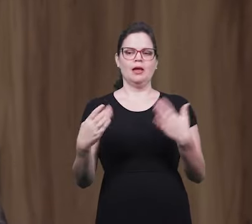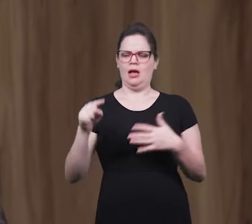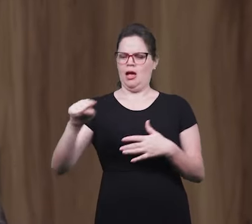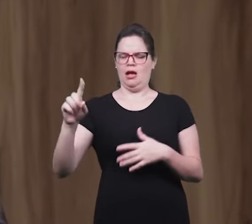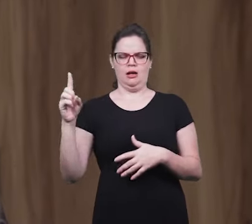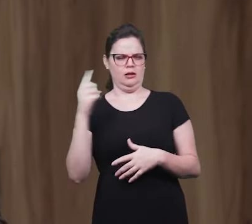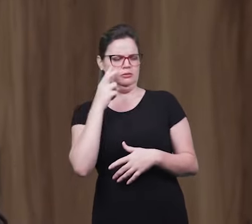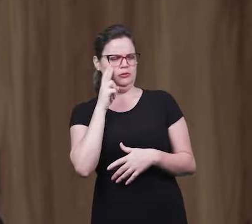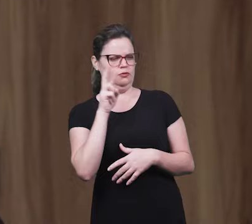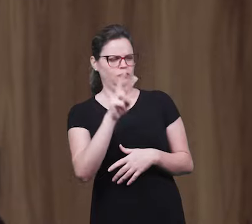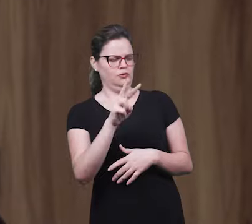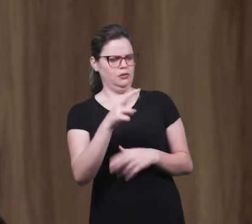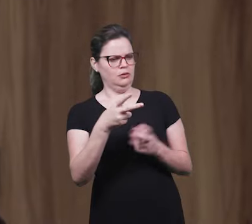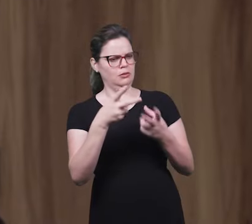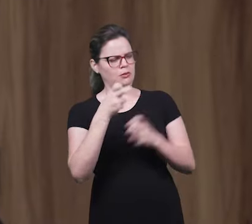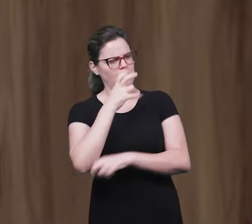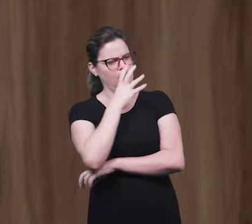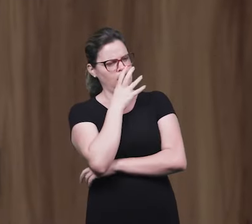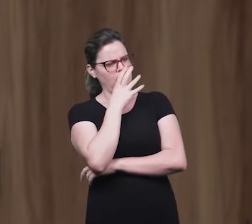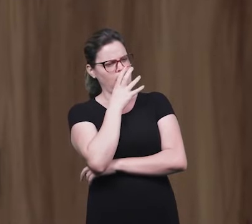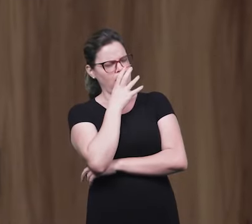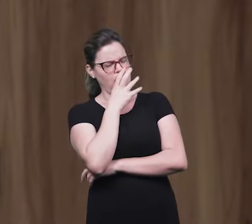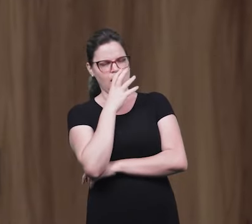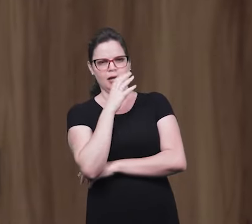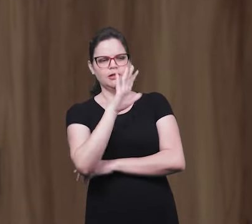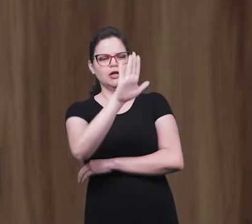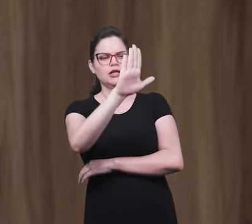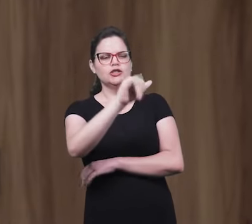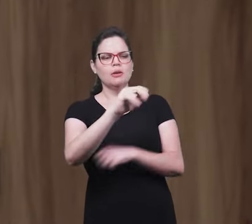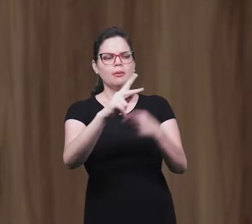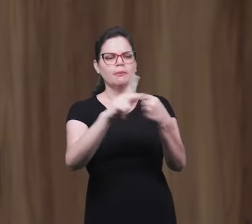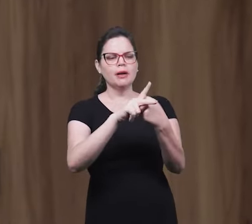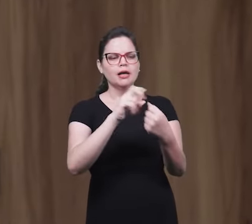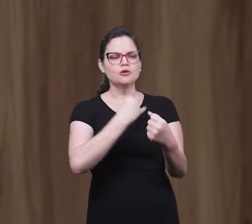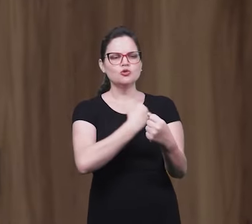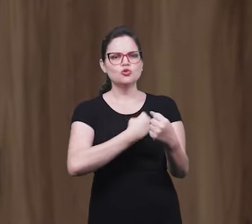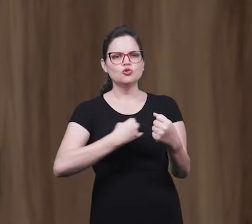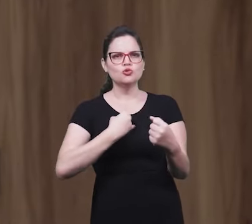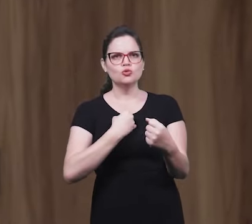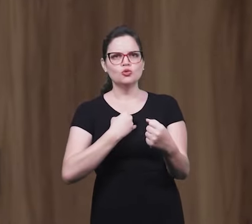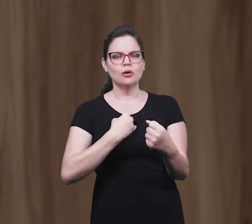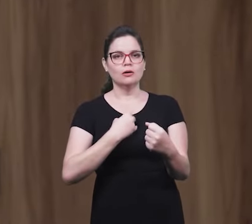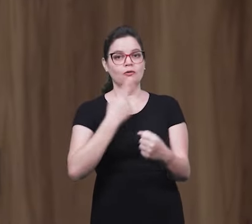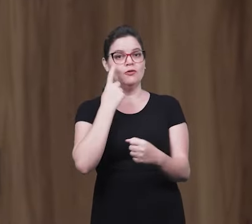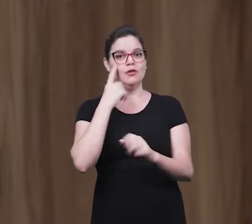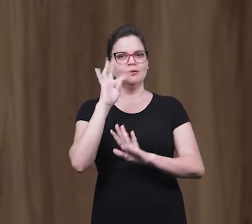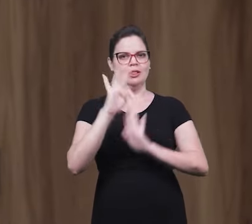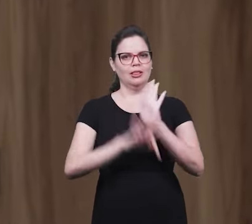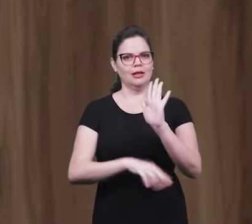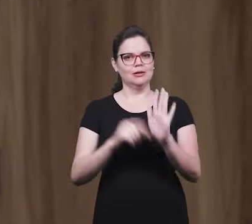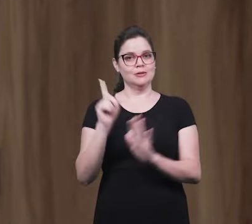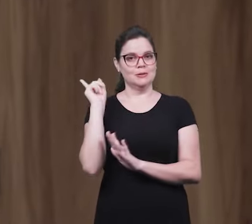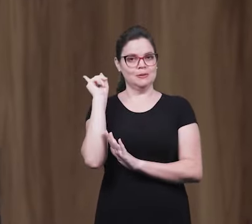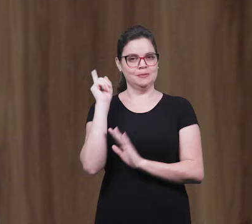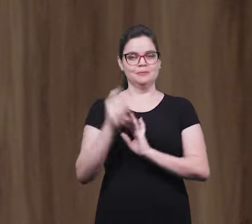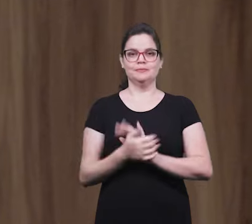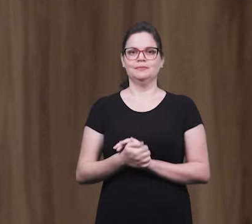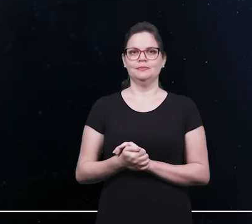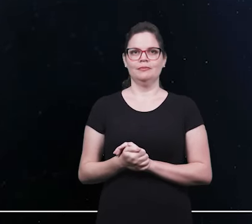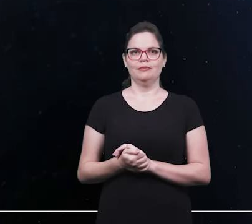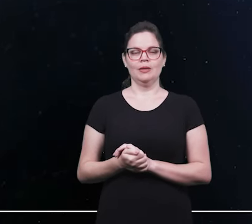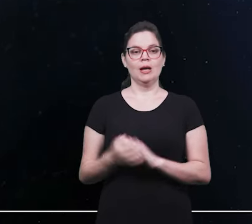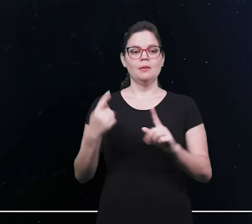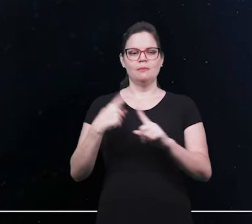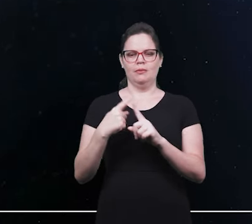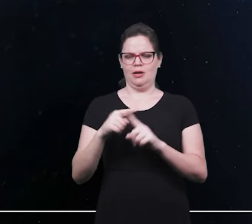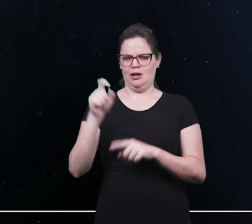Santo. E aí ele oferece então a Pedro e a João dinheiro. Que está aqui, ó, o texto. Que é o texto bíblico aqui. E Simão,